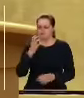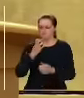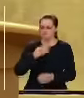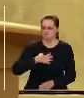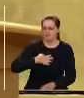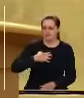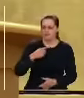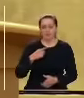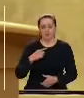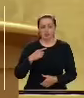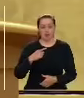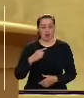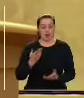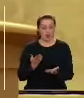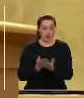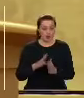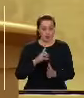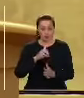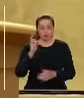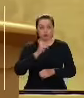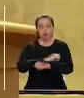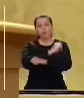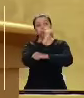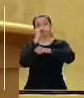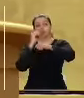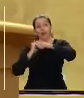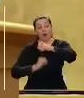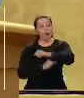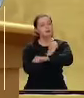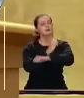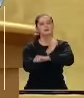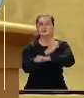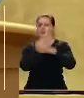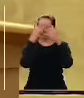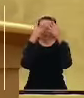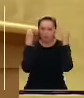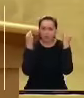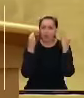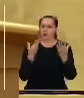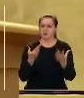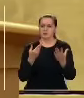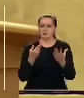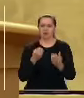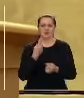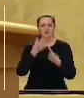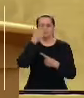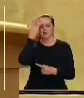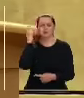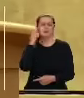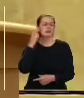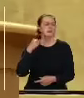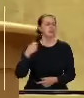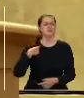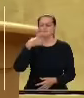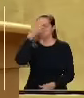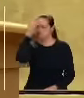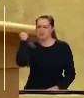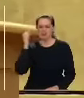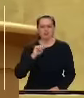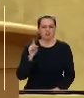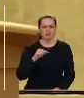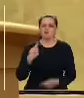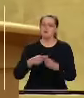aquilo ficar dentro de você remoendo, e você: não esqueça, aqui se faz, aqui se paga. Não, porque você vai se tornar uma